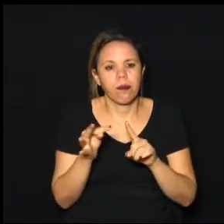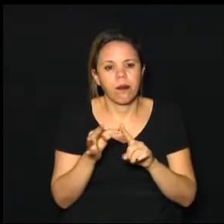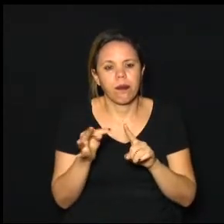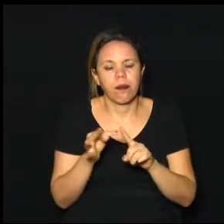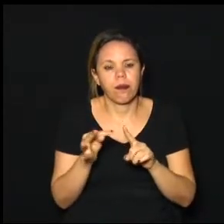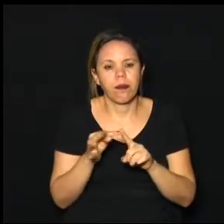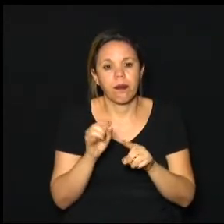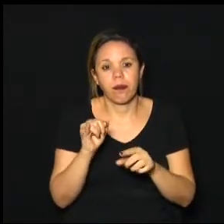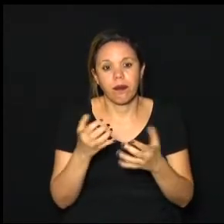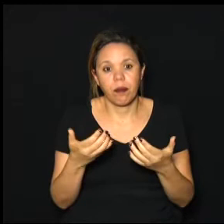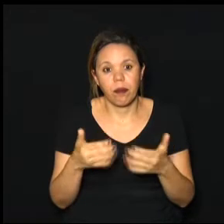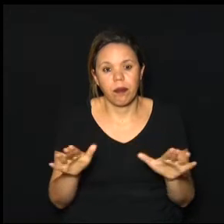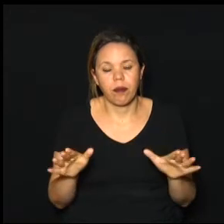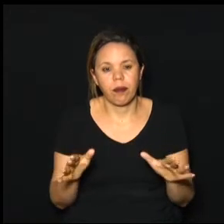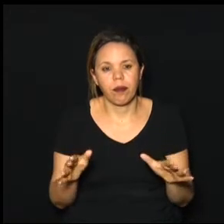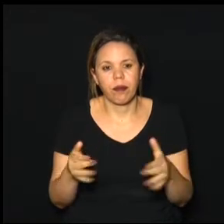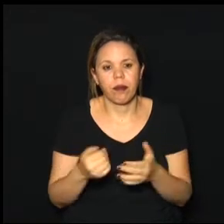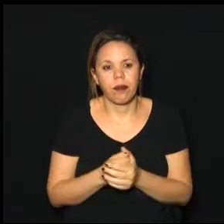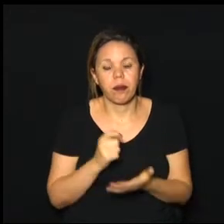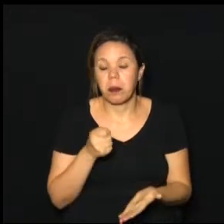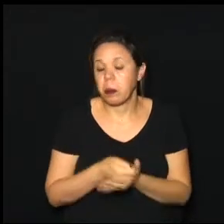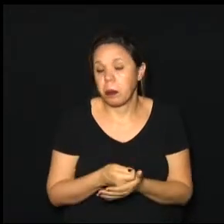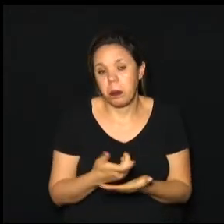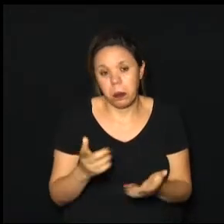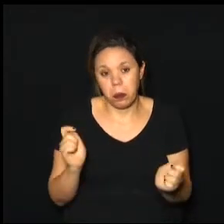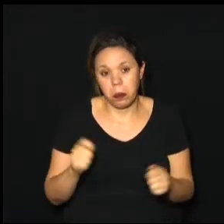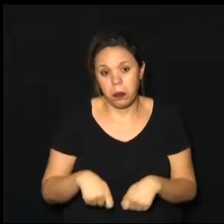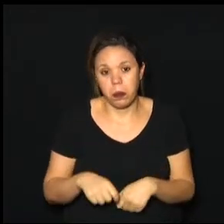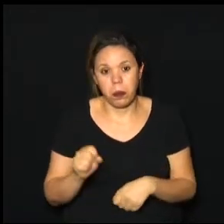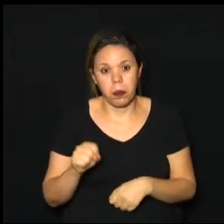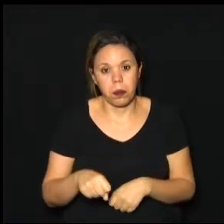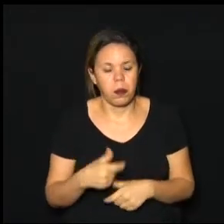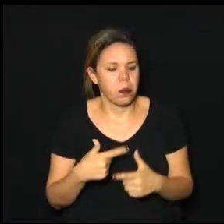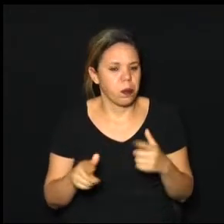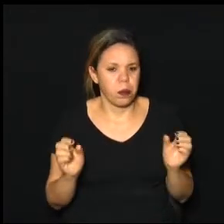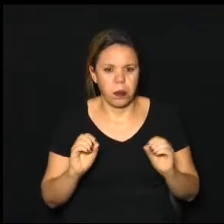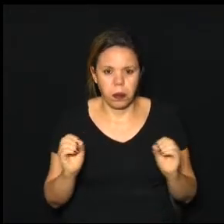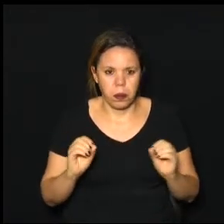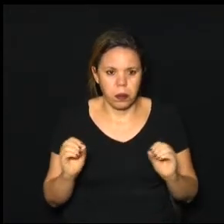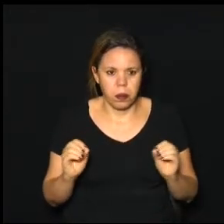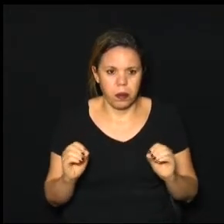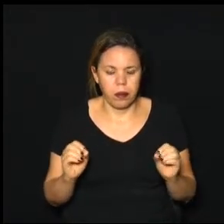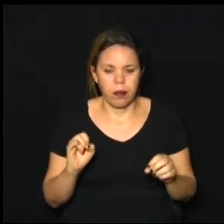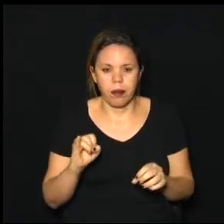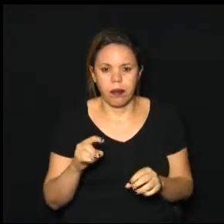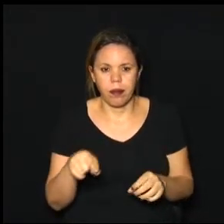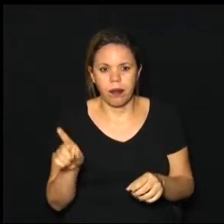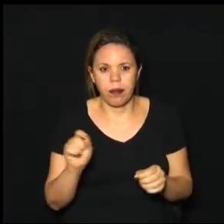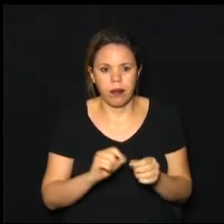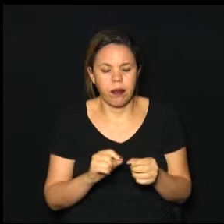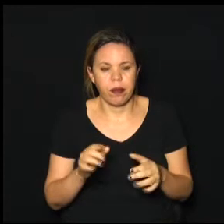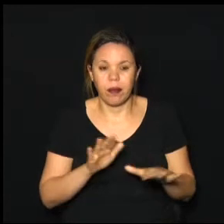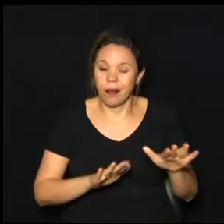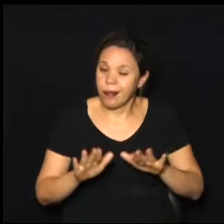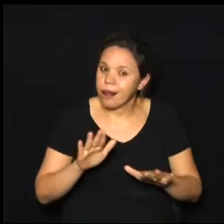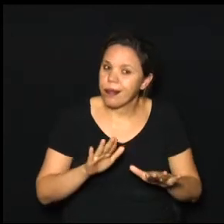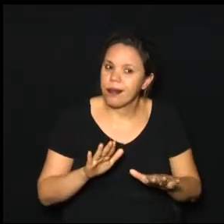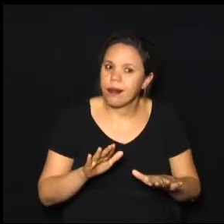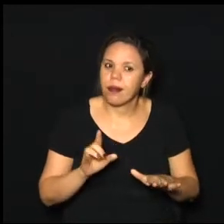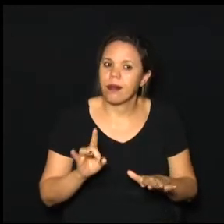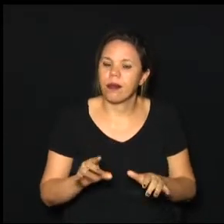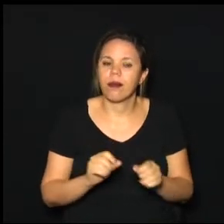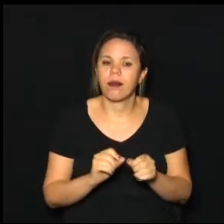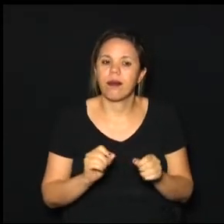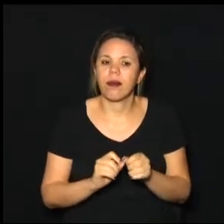quiser impulsionar mediante um pagamento, é possível, não tem problema nenhum, mas se você for fazer isso, cuidado. Só